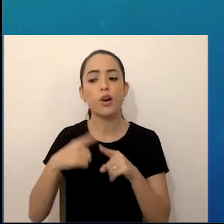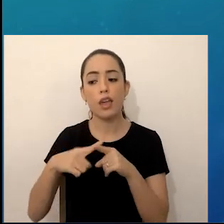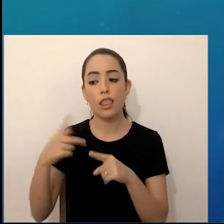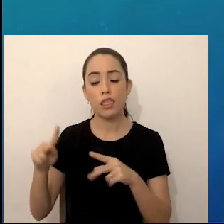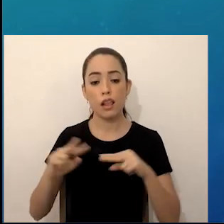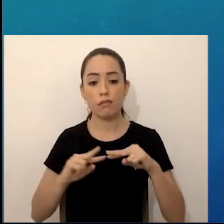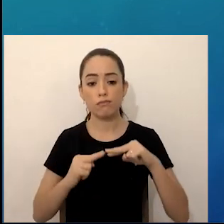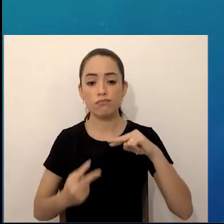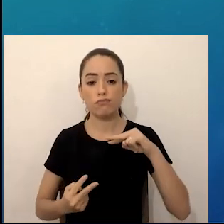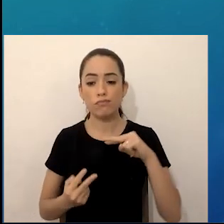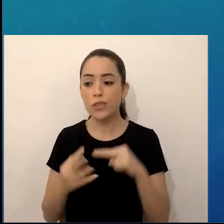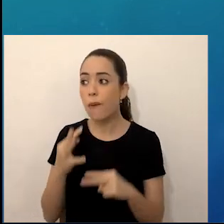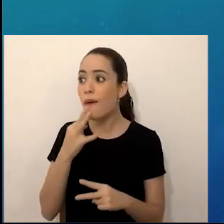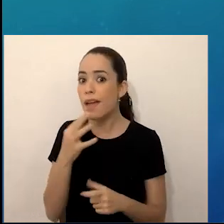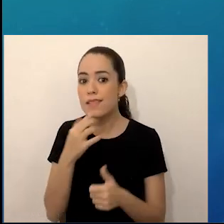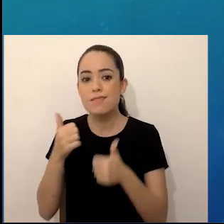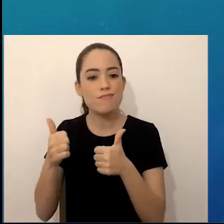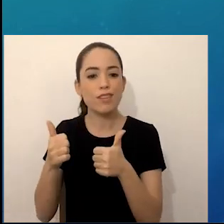genética.